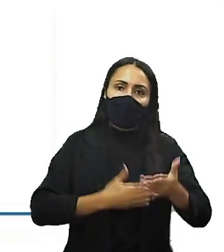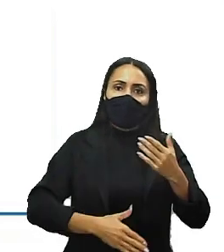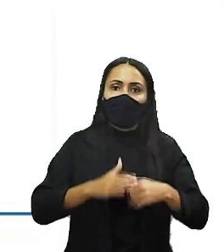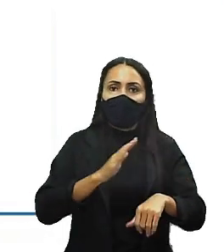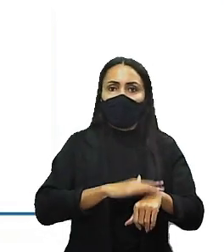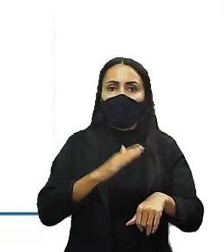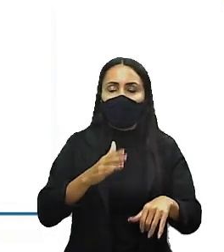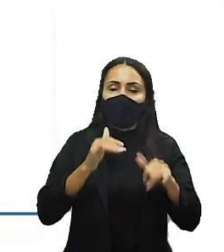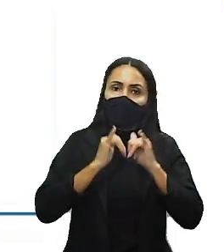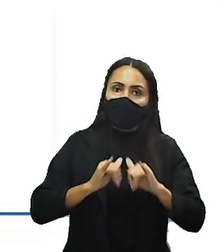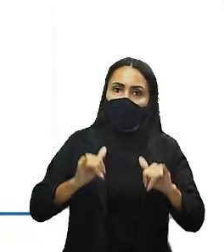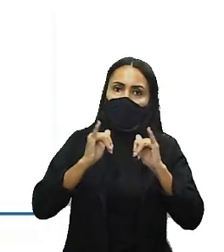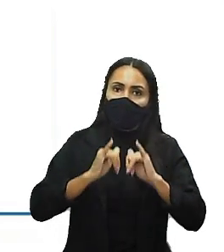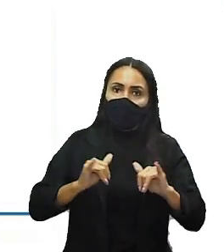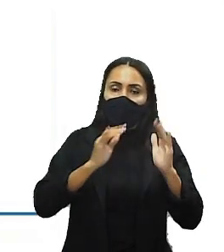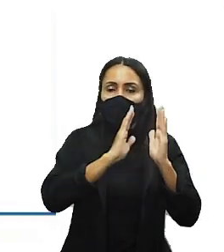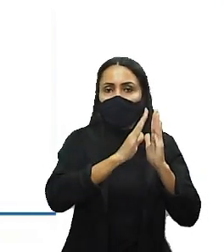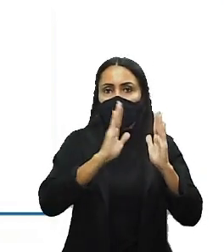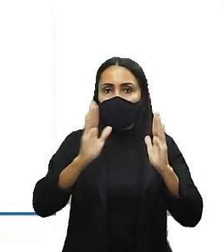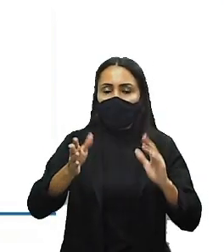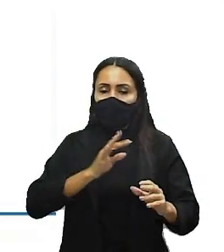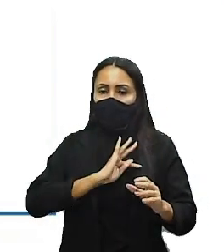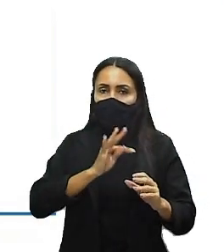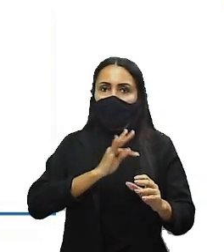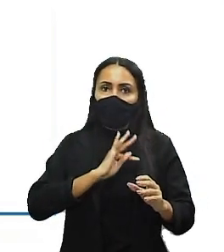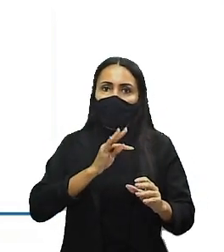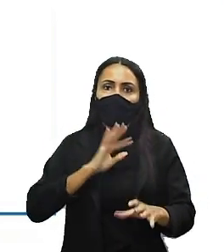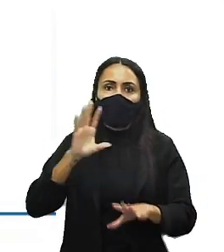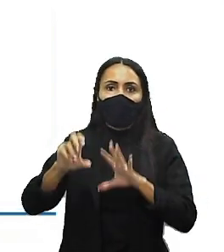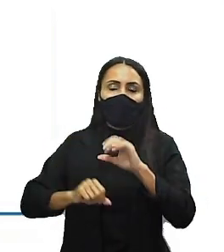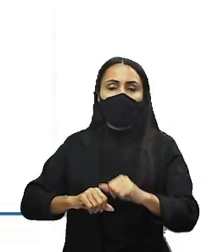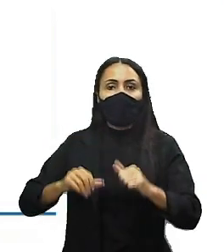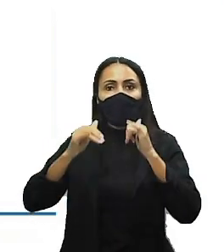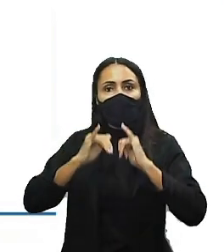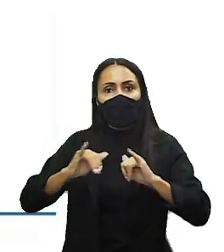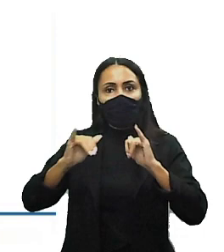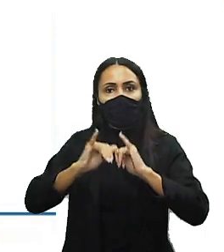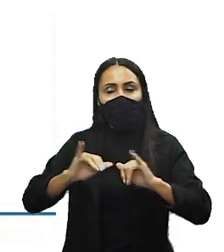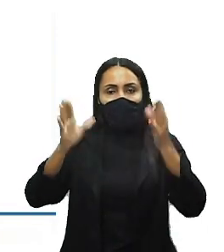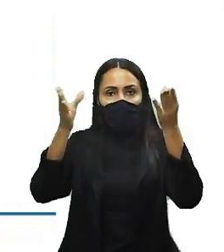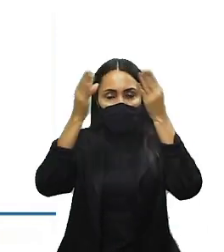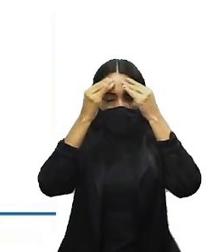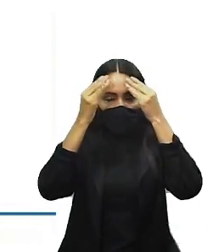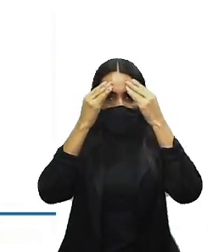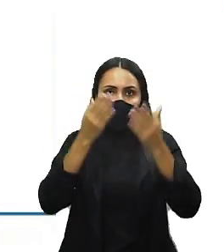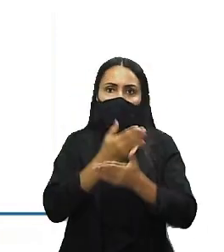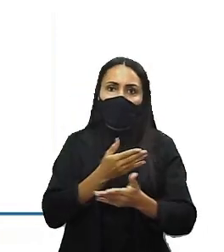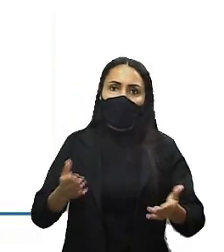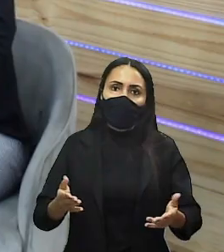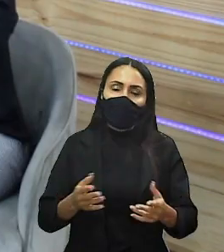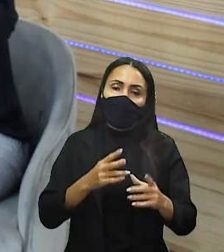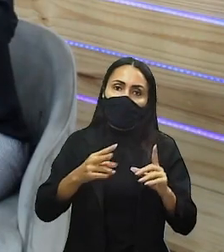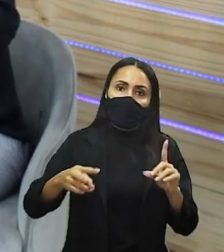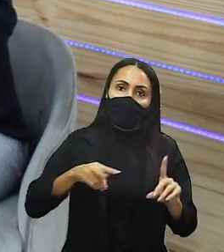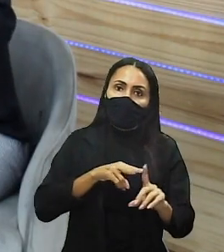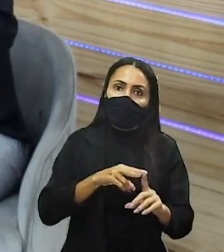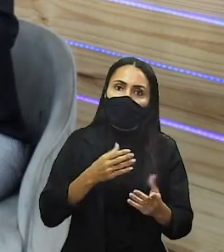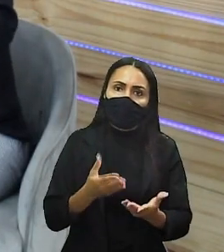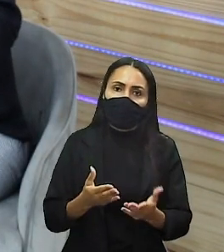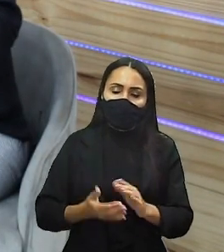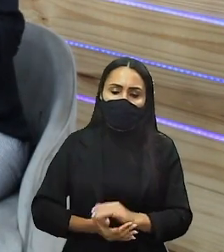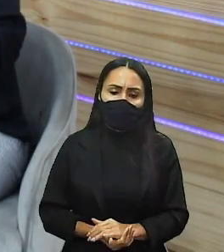com informação, bibliotecário, técnico, busca de informação, como centro das atenções. O que seria